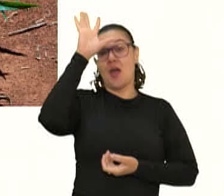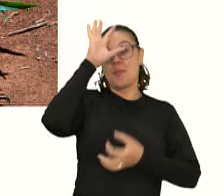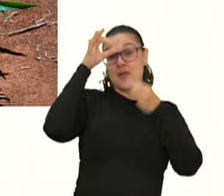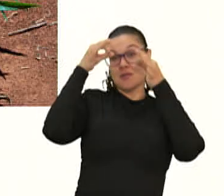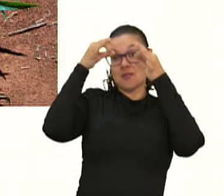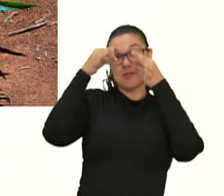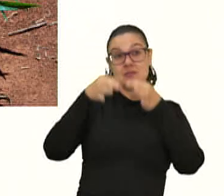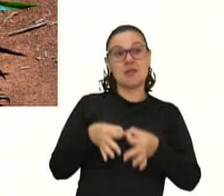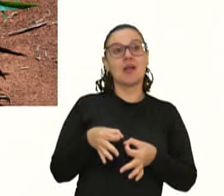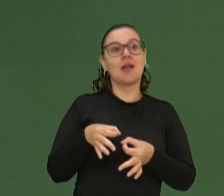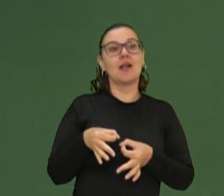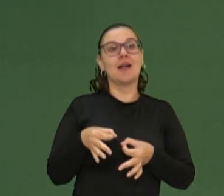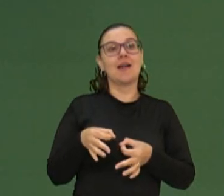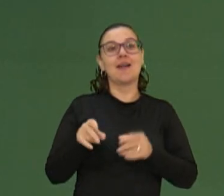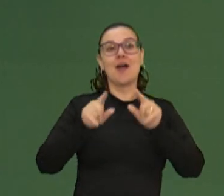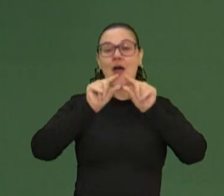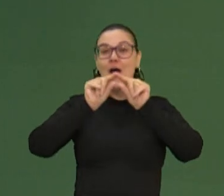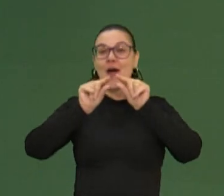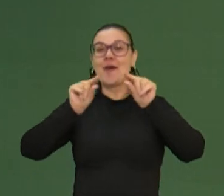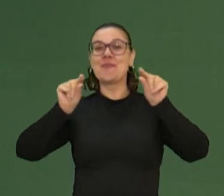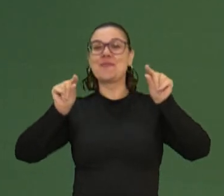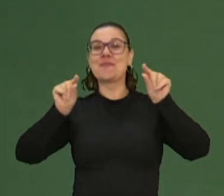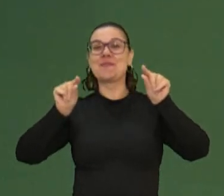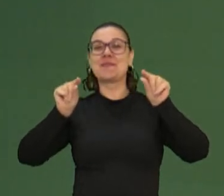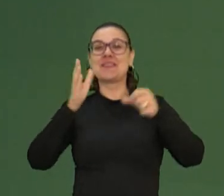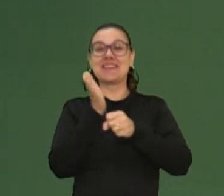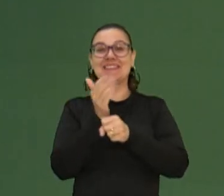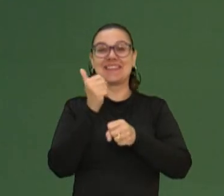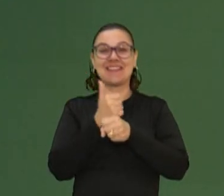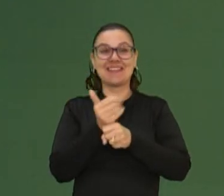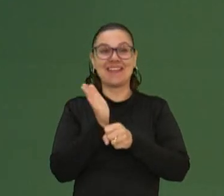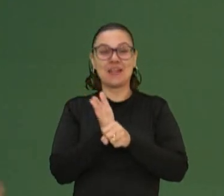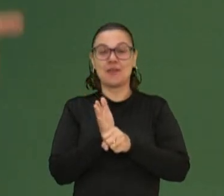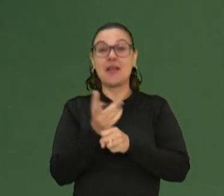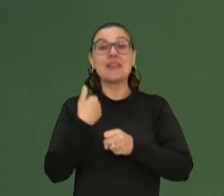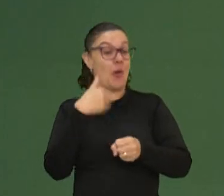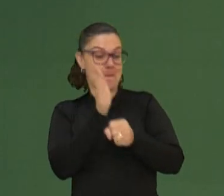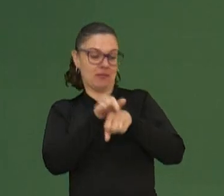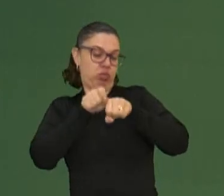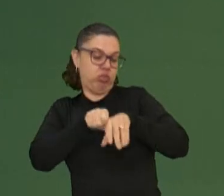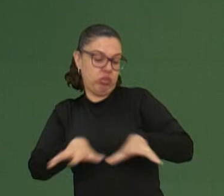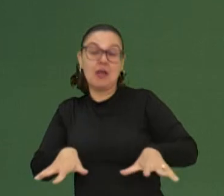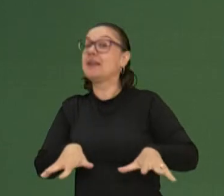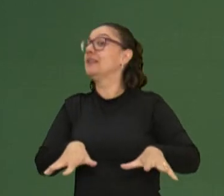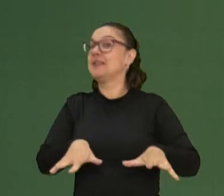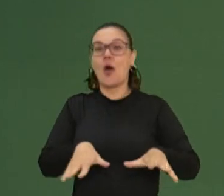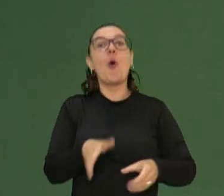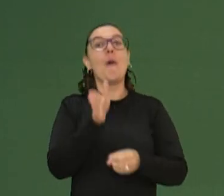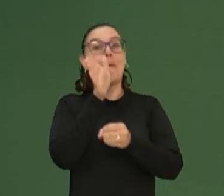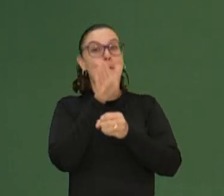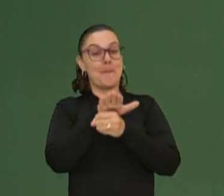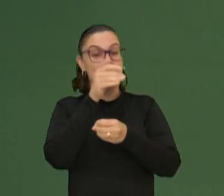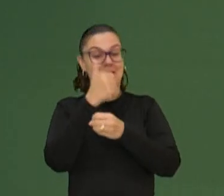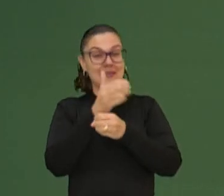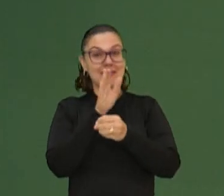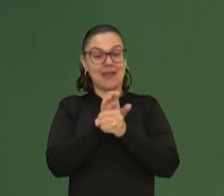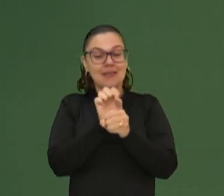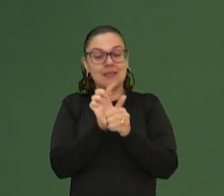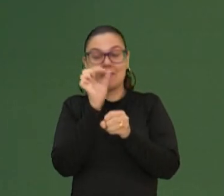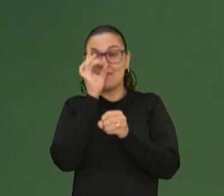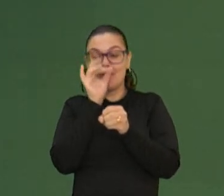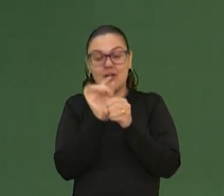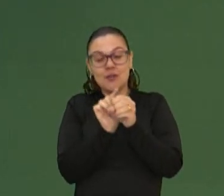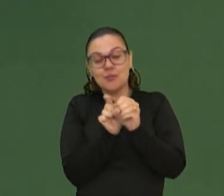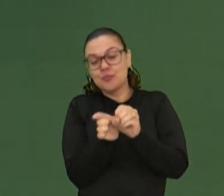correta o verso da batatinha, exatamente, por isso que eu coloquei aqui, ó. Não é batatinha se esparrama, é batatinha espalha a